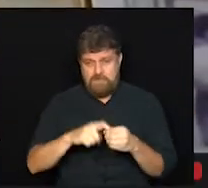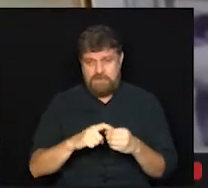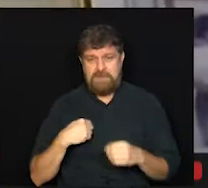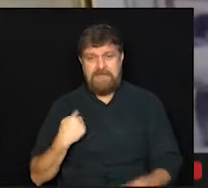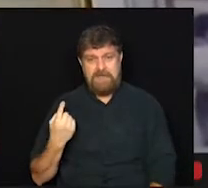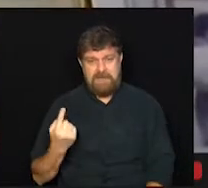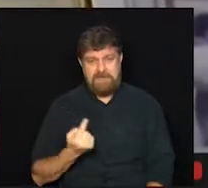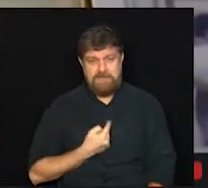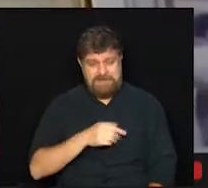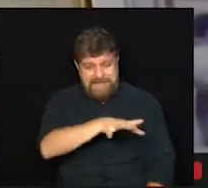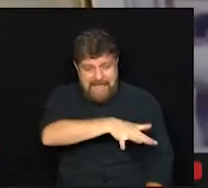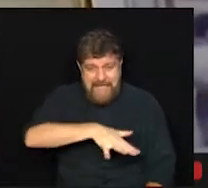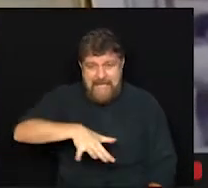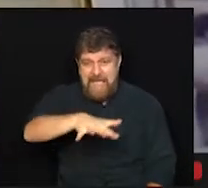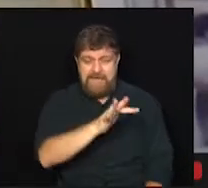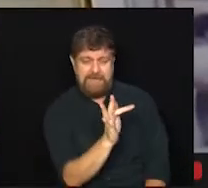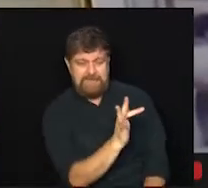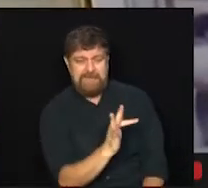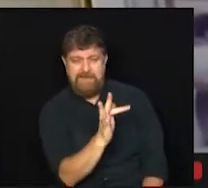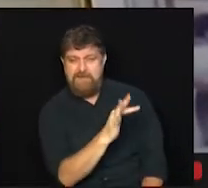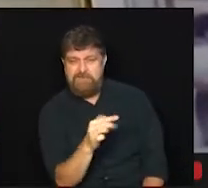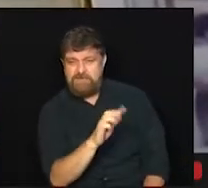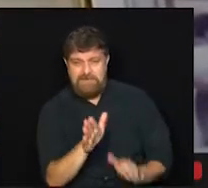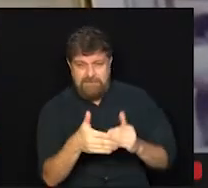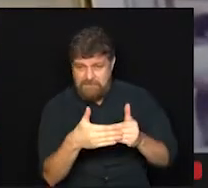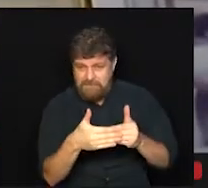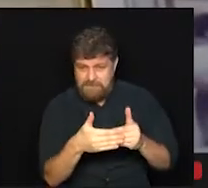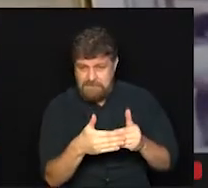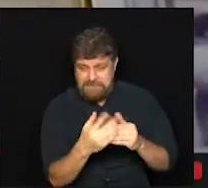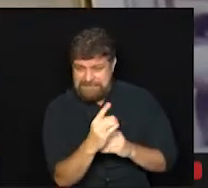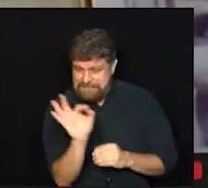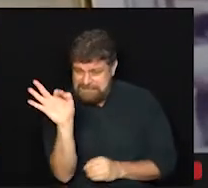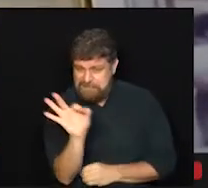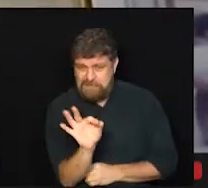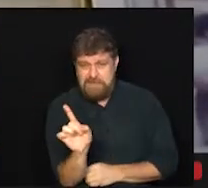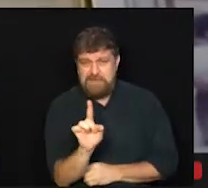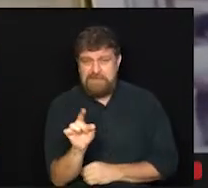o campus, não vai dizer que fechou totalmente,